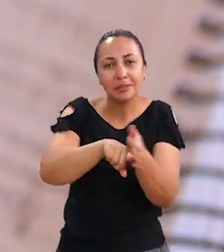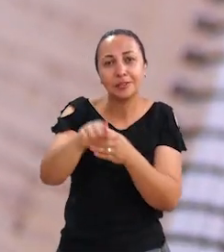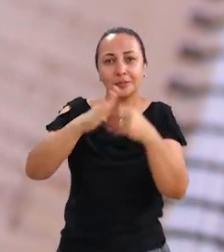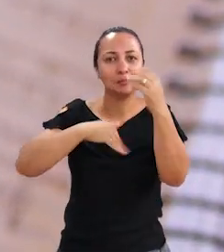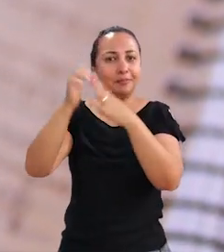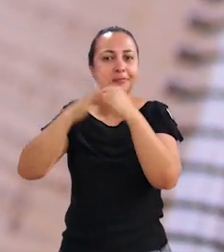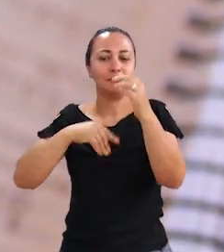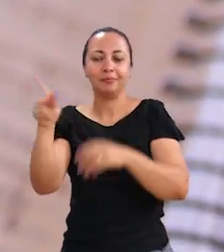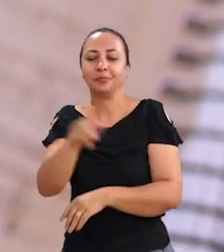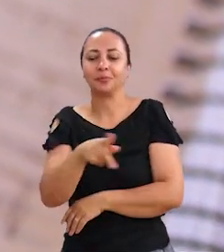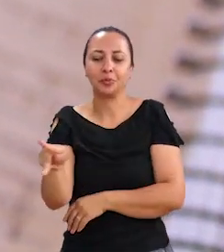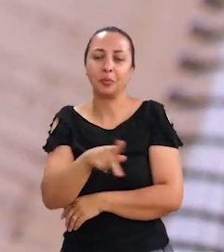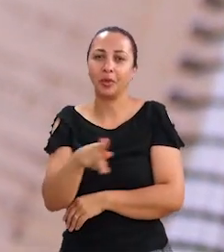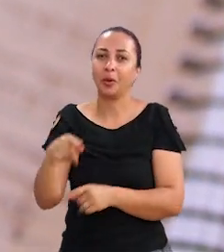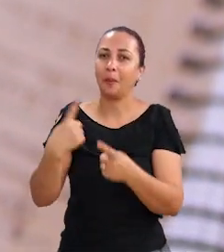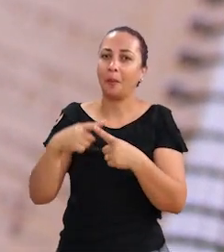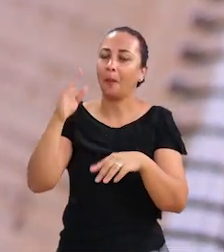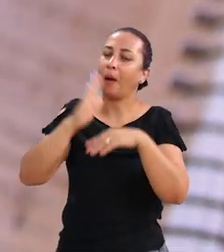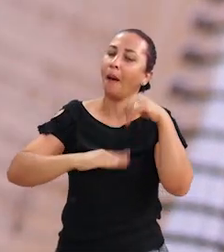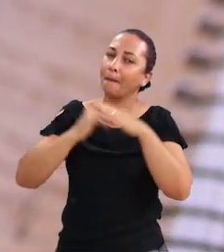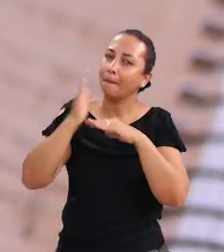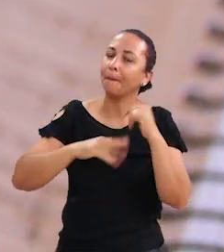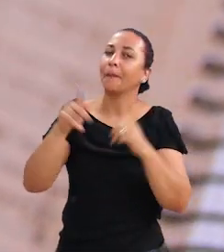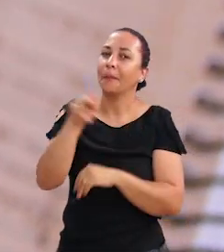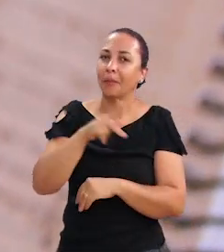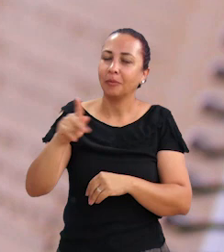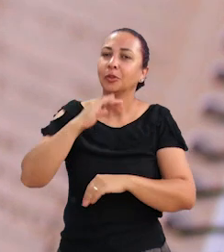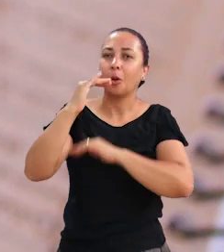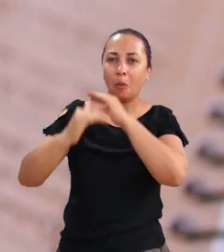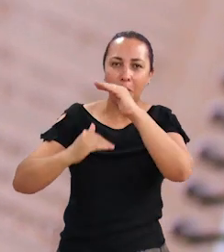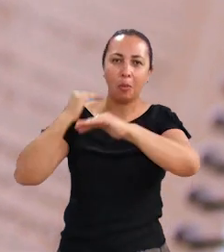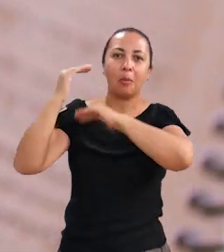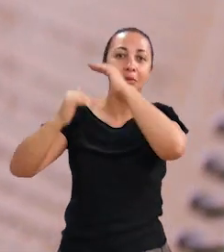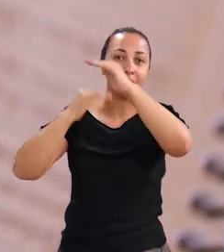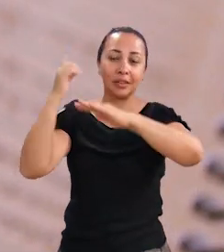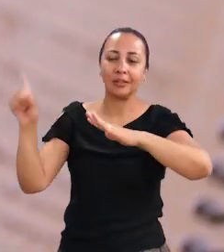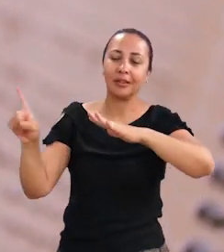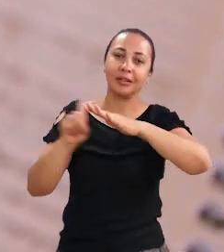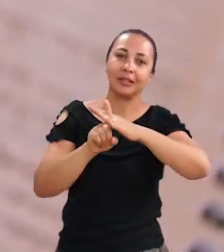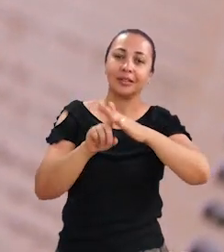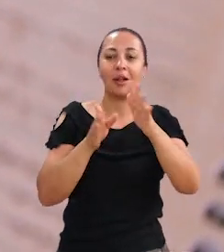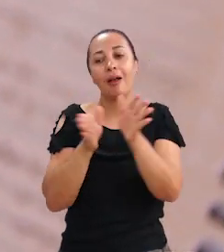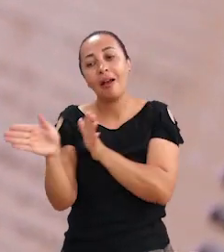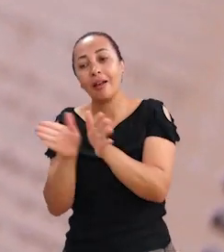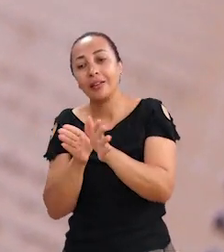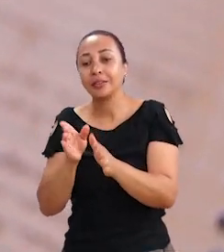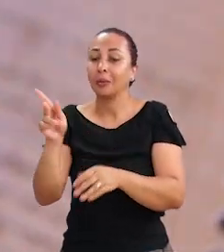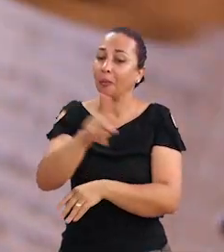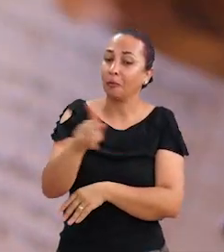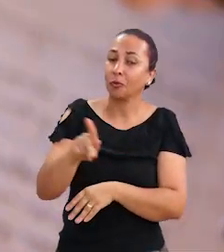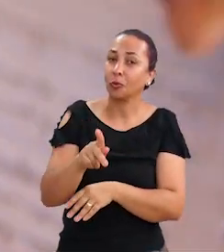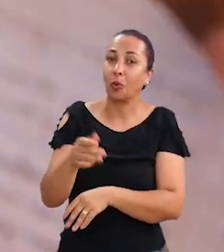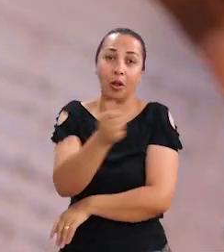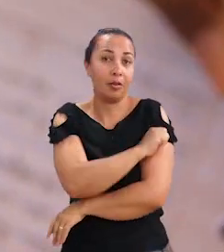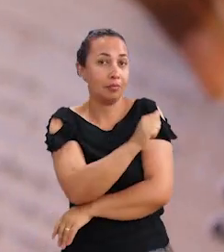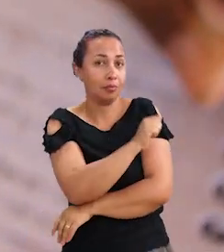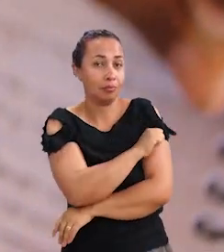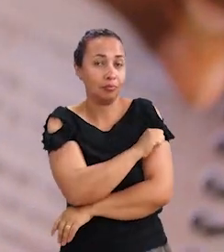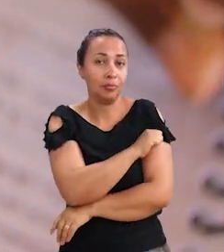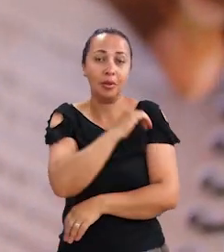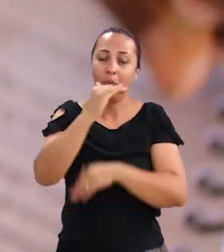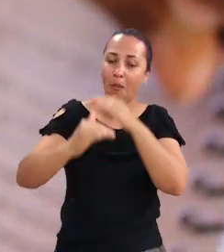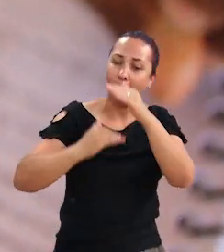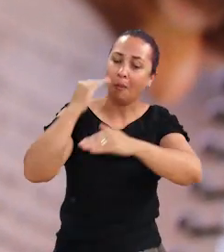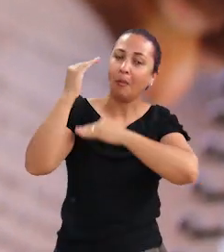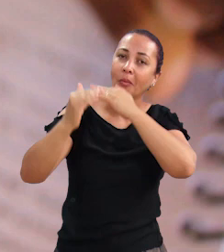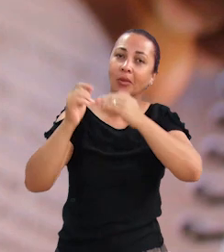da prática docente, porque a prática docente é um processo que é uma interação entre o professor e o aluno. Então, assim,